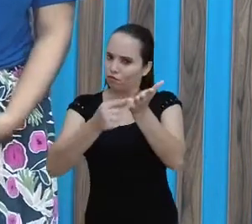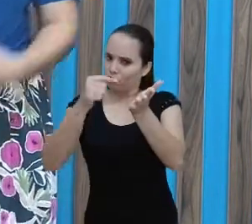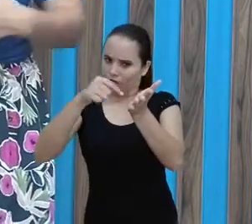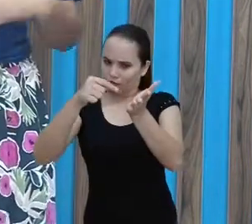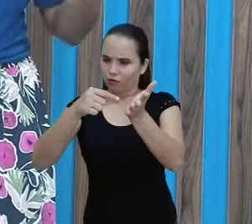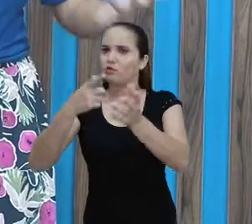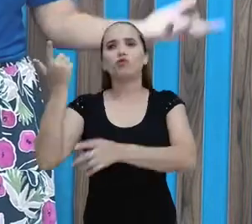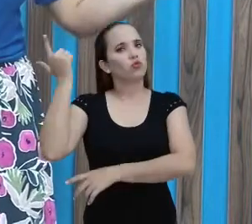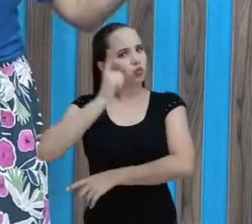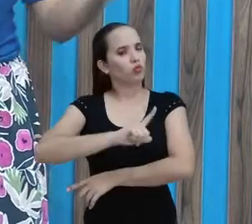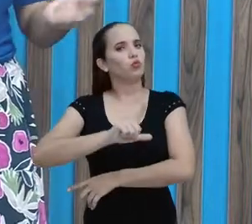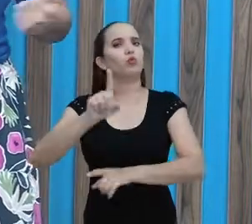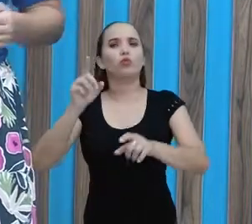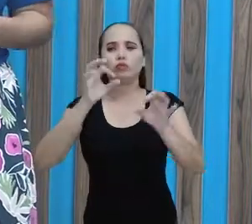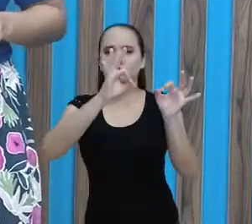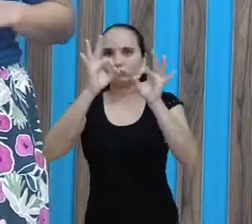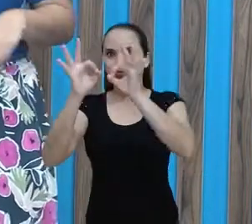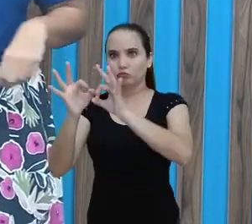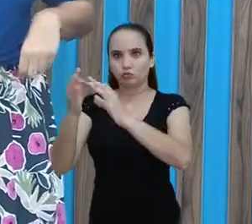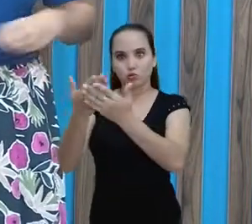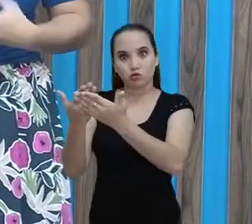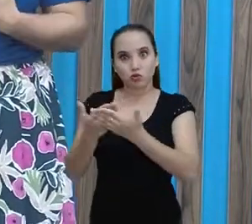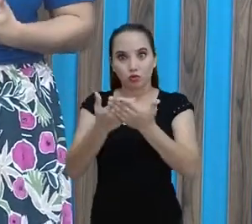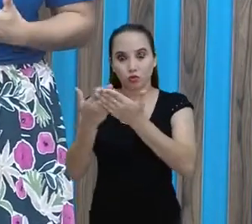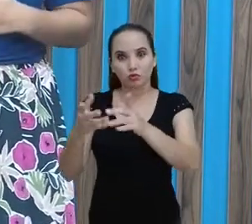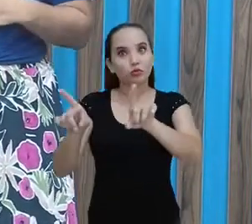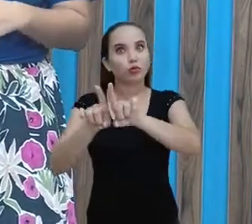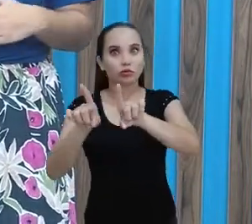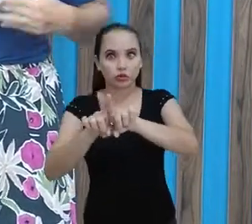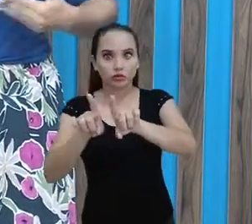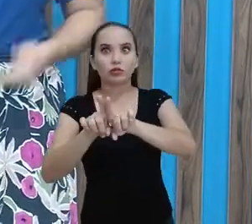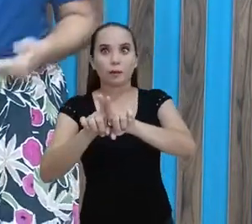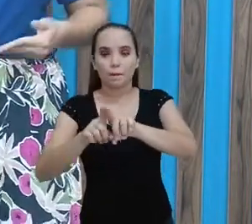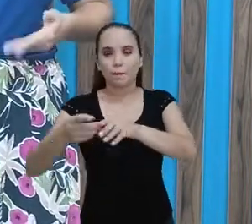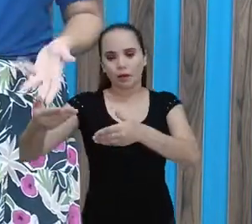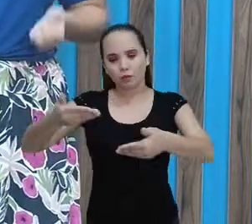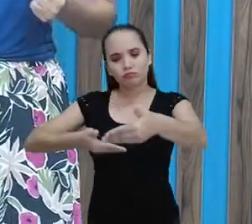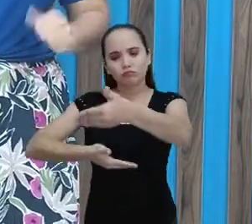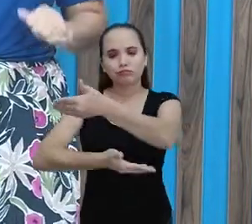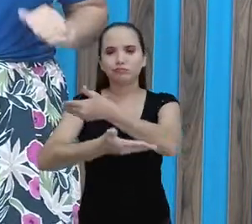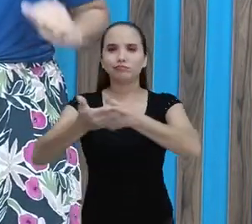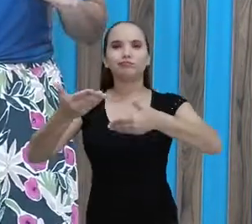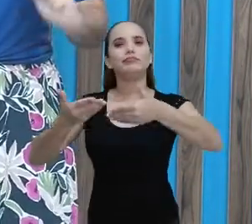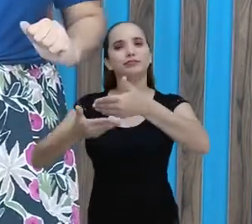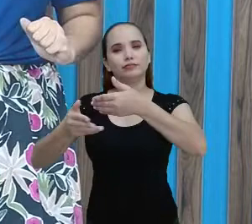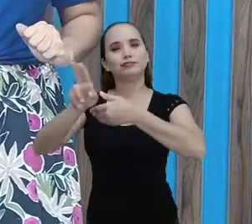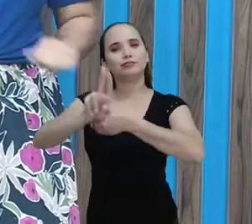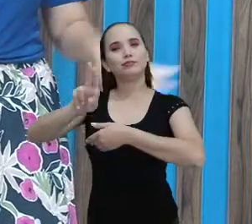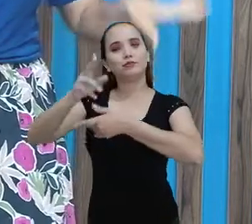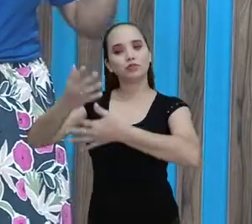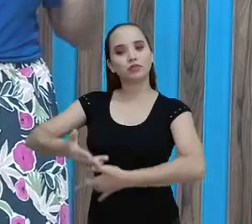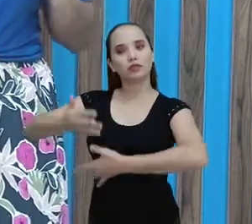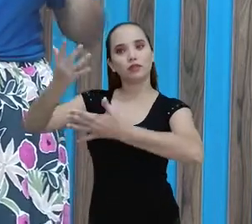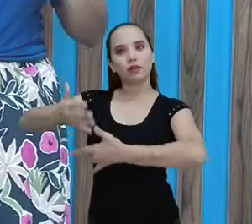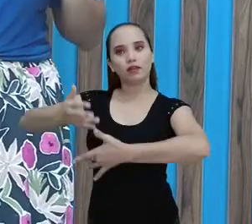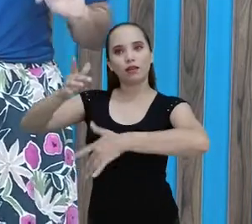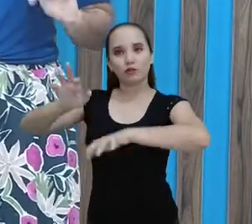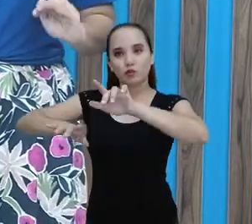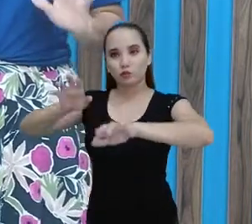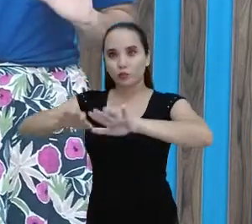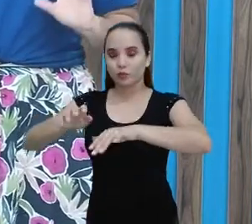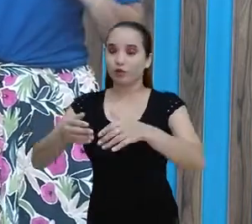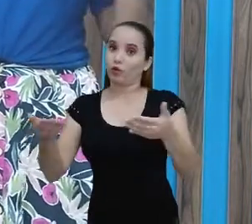tem não só as aulas, como também temos a possibilidade de interação através do chat, que ainda não